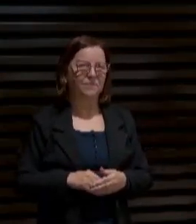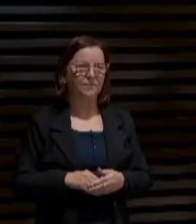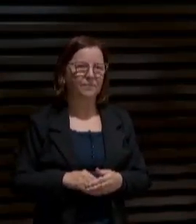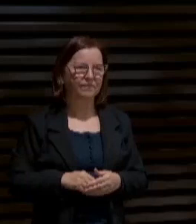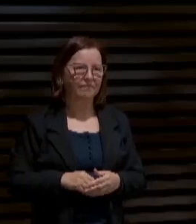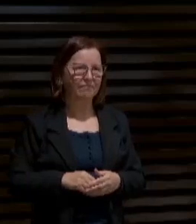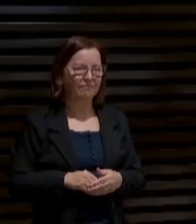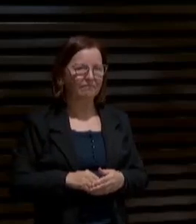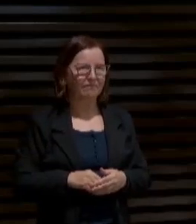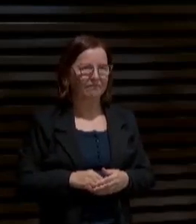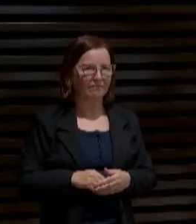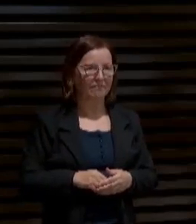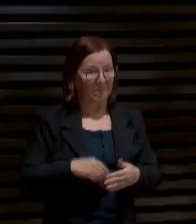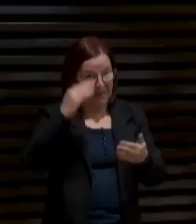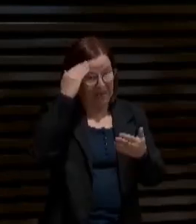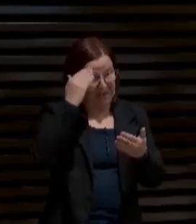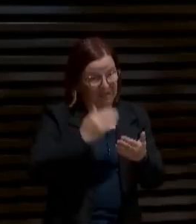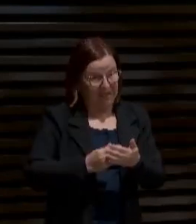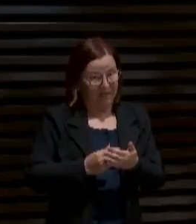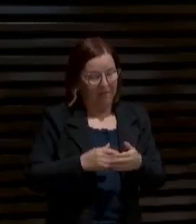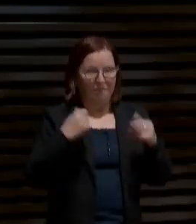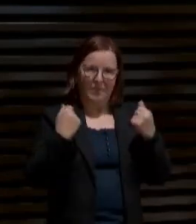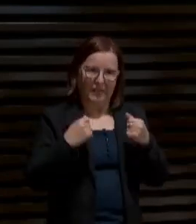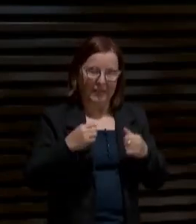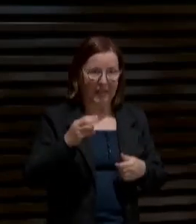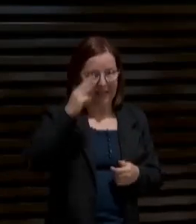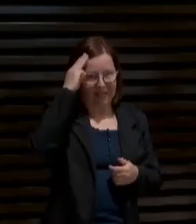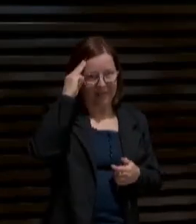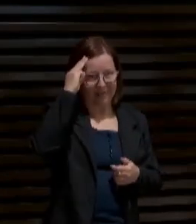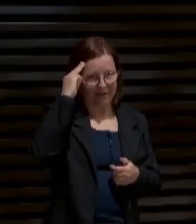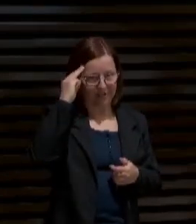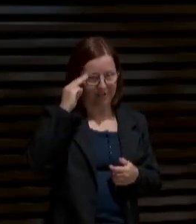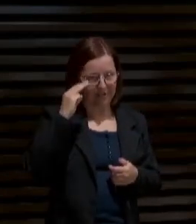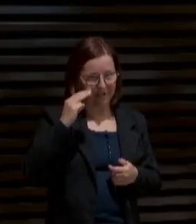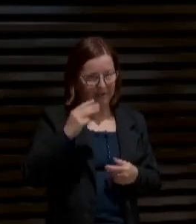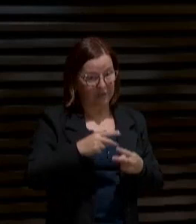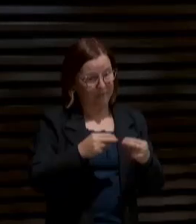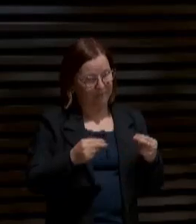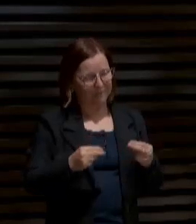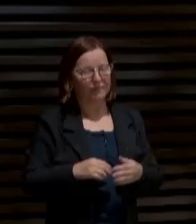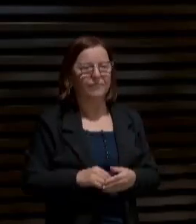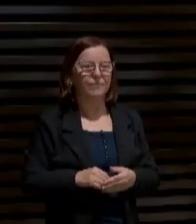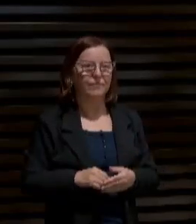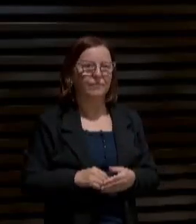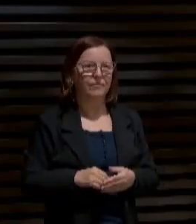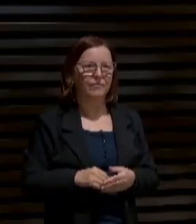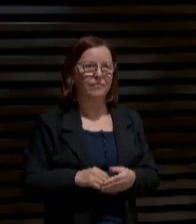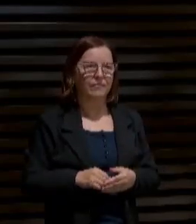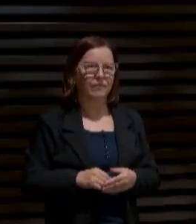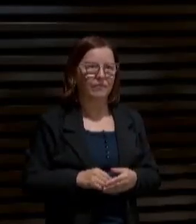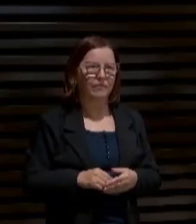agora creio ser necessário refletirmos em algumas questões e como estamos